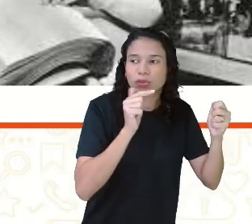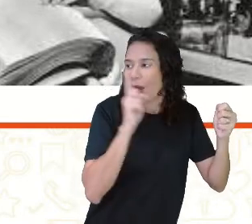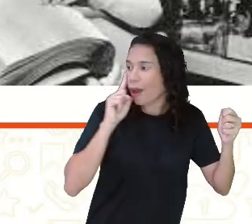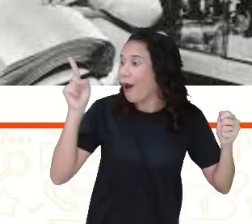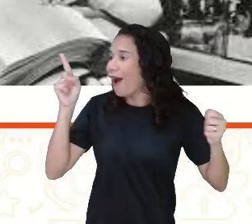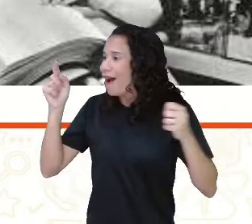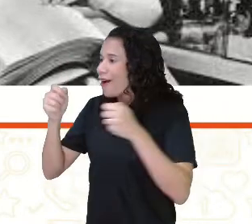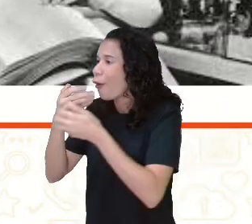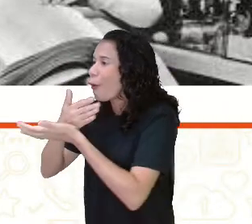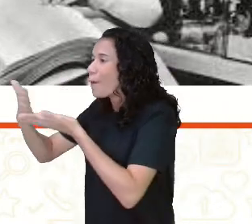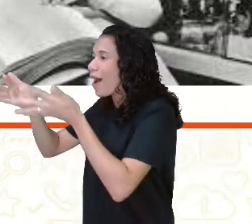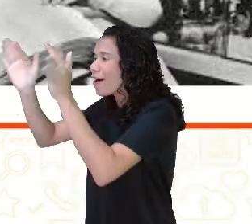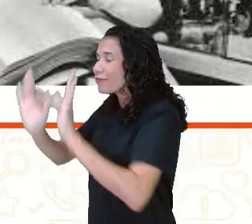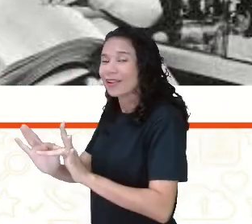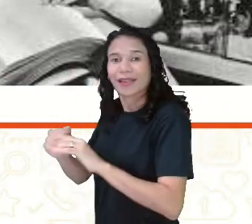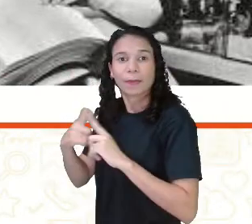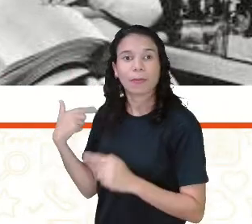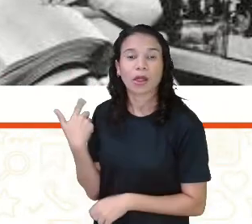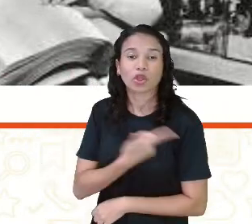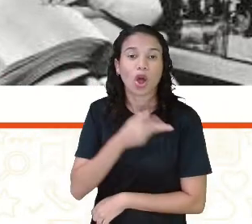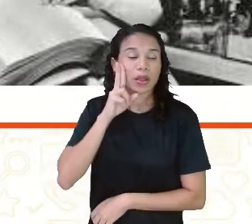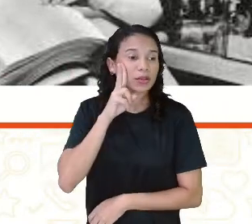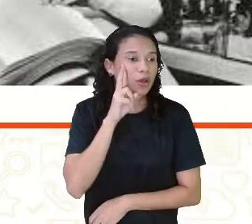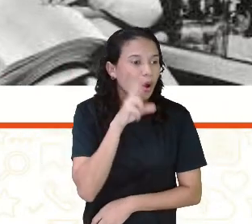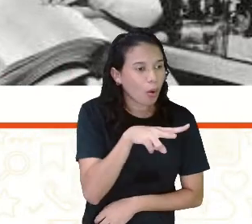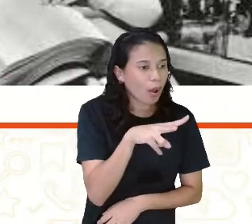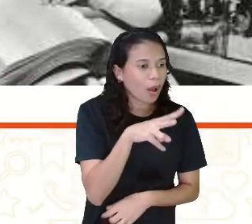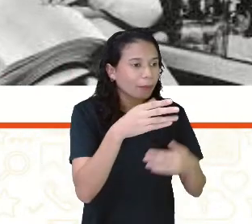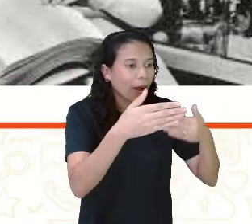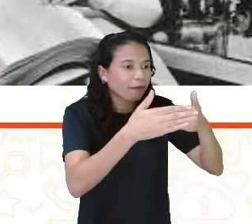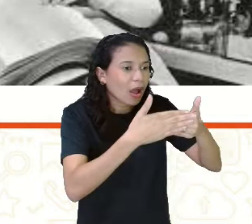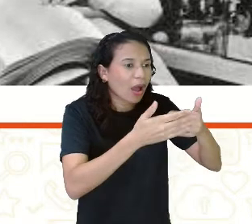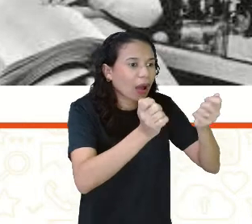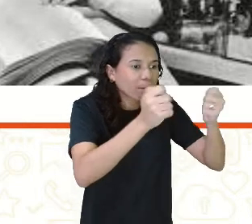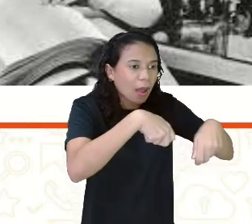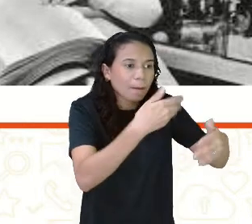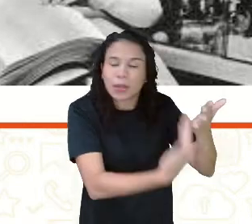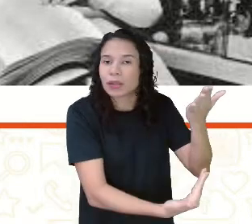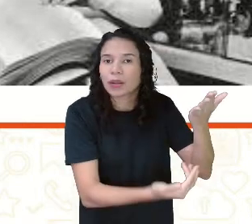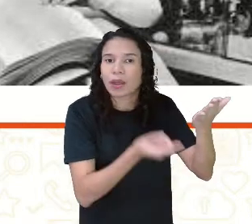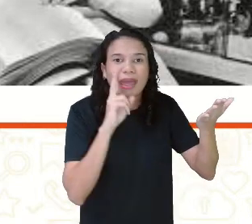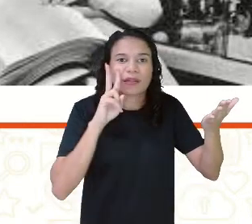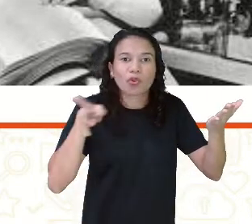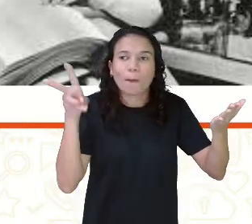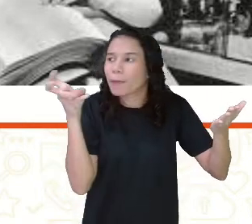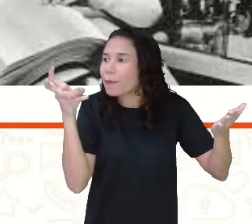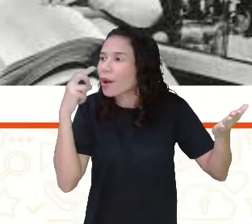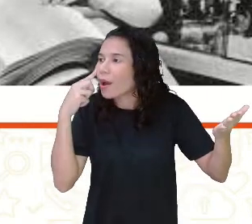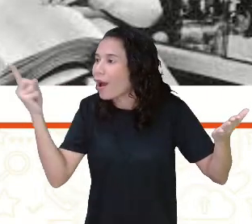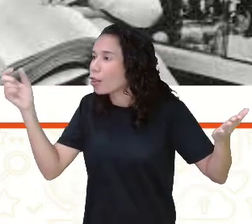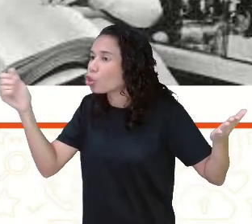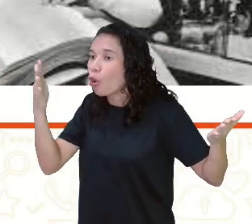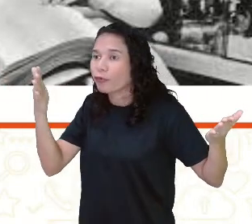abre. Mas costumamos ficar olhando tanto tempo para a que se fechou que não vemos a que se abriu.